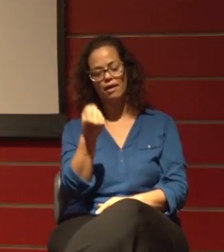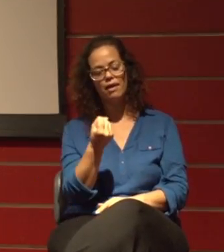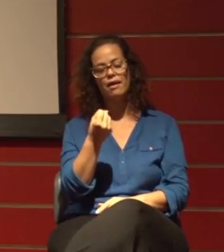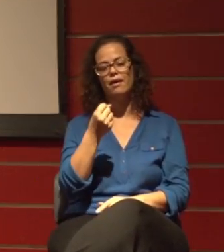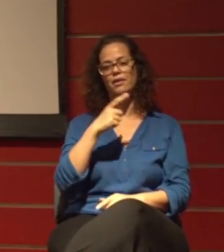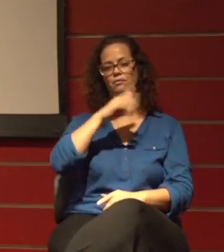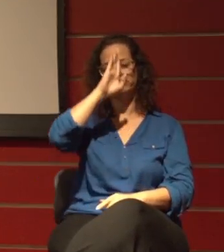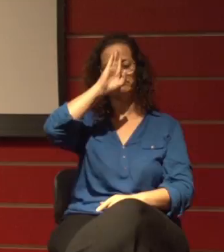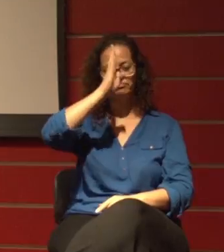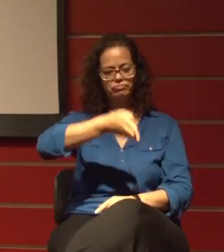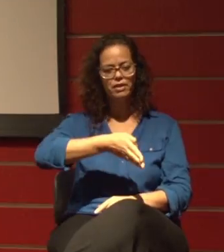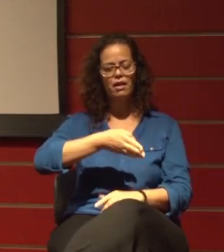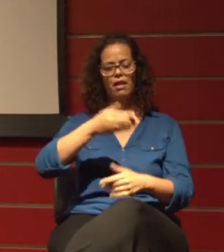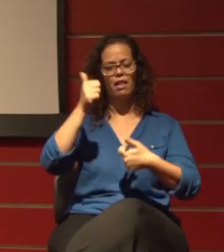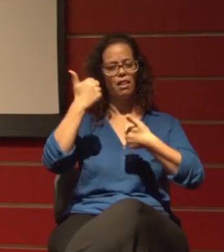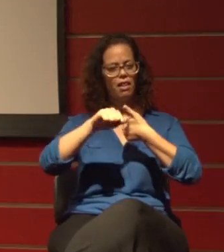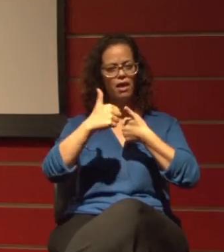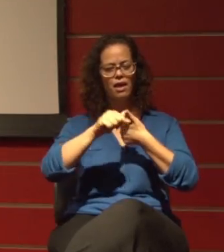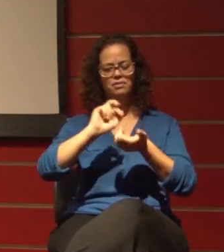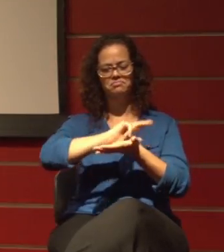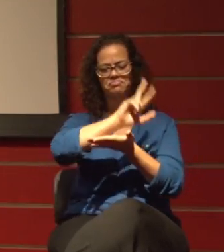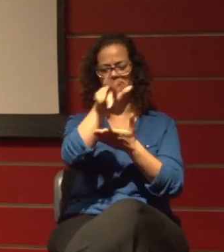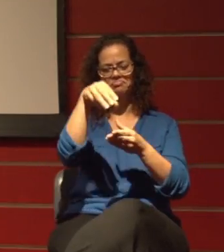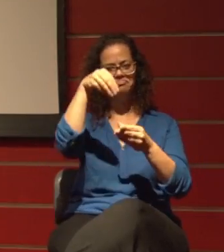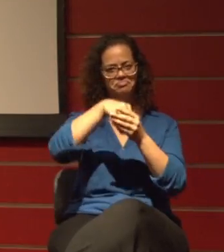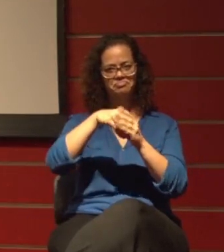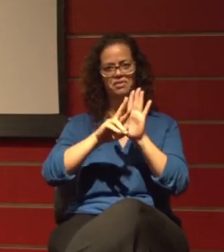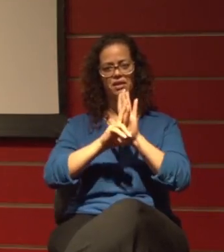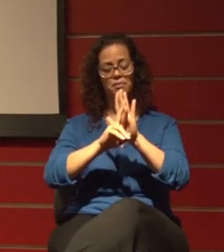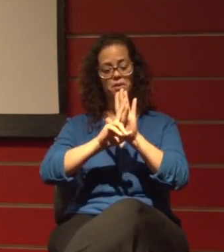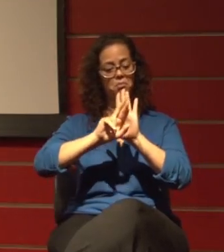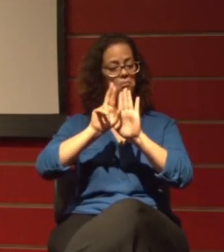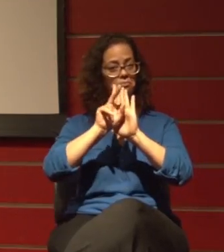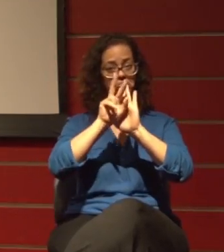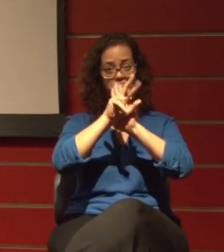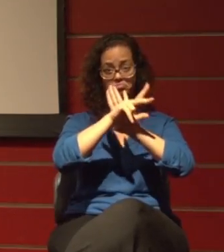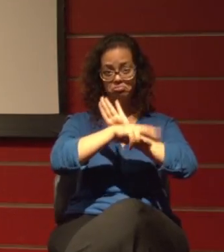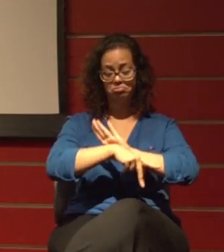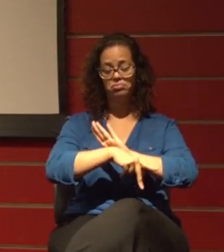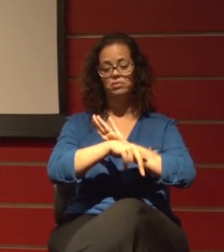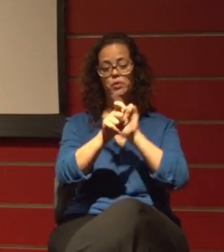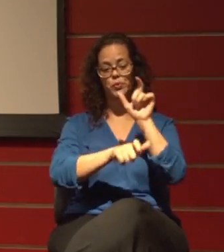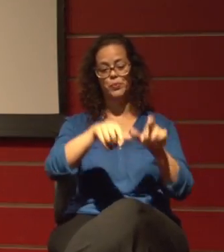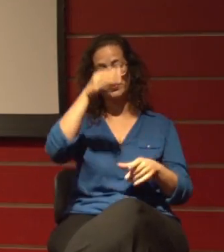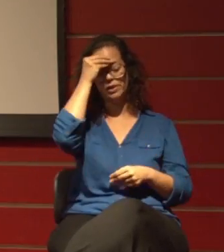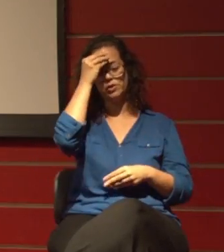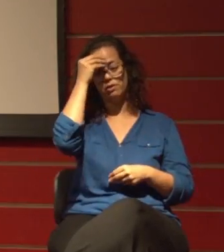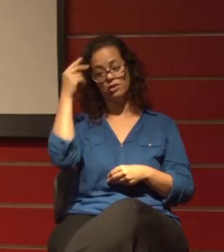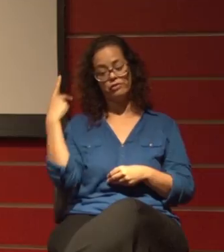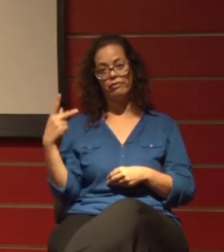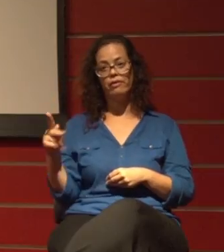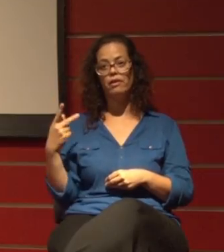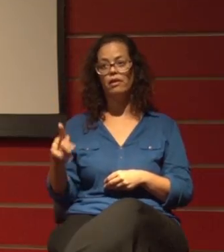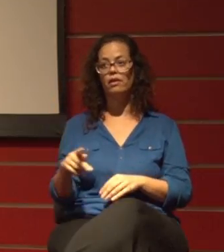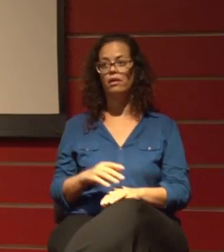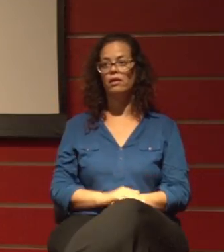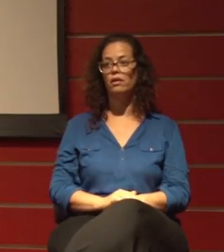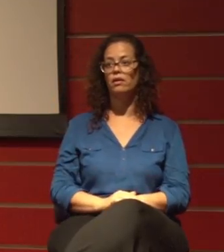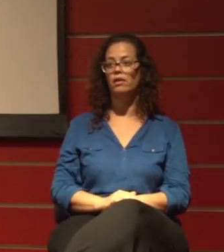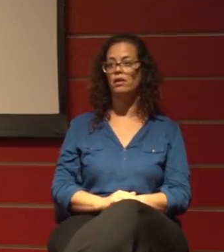tudo tudo tá uma representatividade muito grande nessa questão dos dos dela